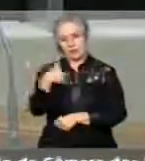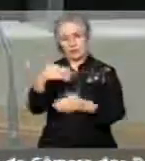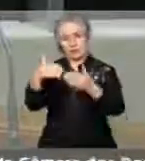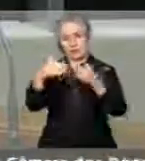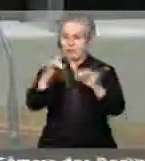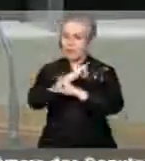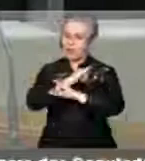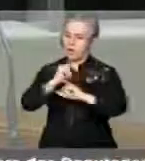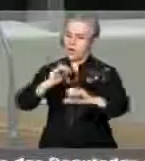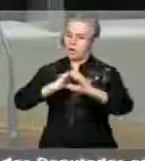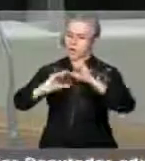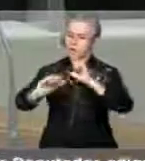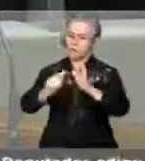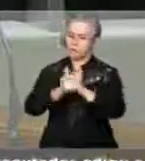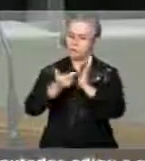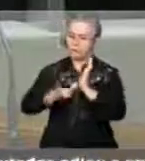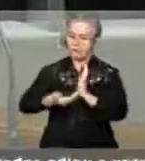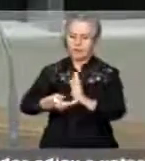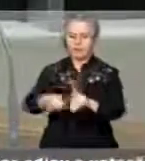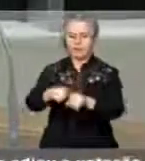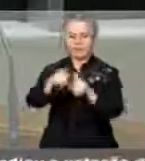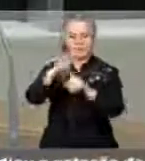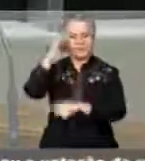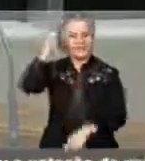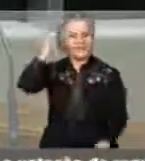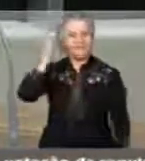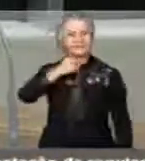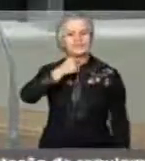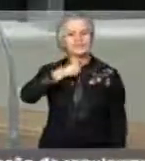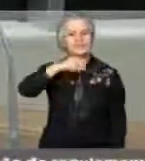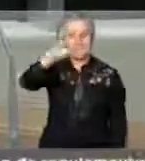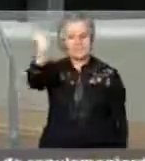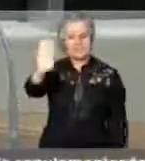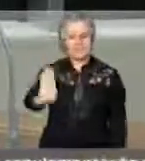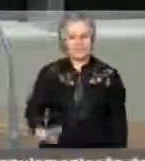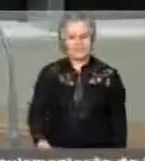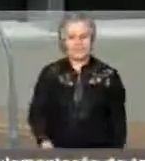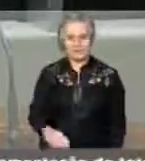divulgação nos anais dessa casa e também pela voz do Brasil deste pronunciamento. Muito obrigada.